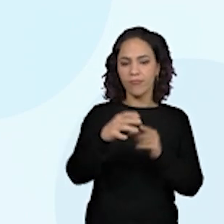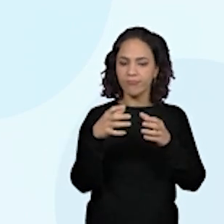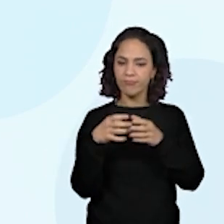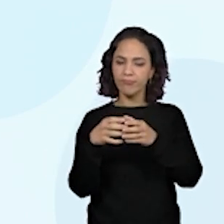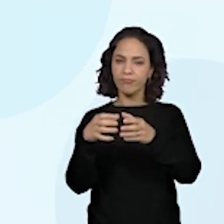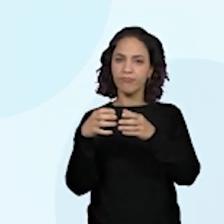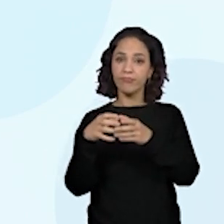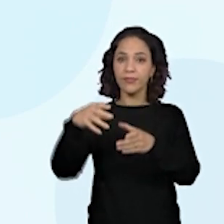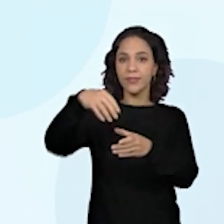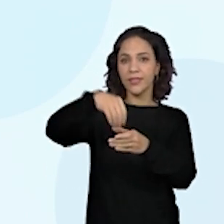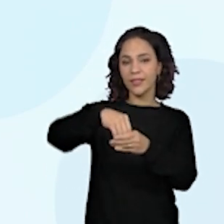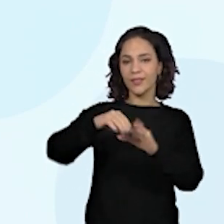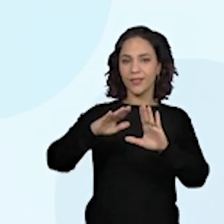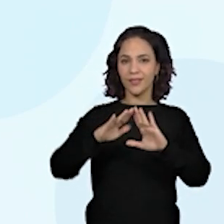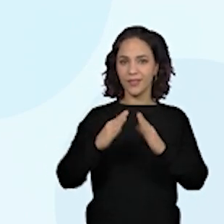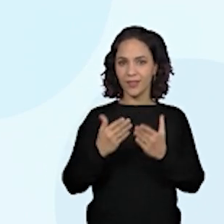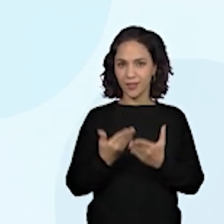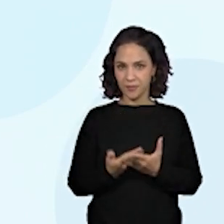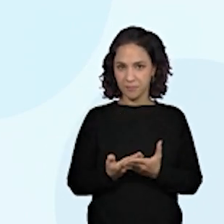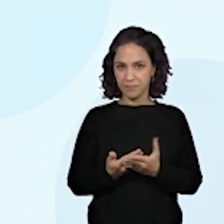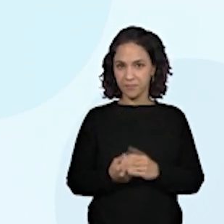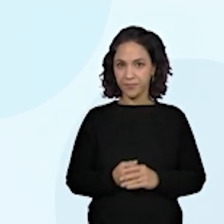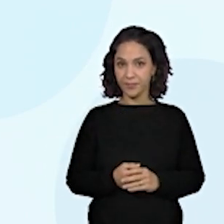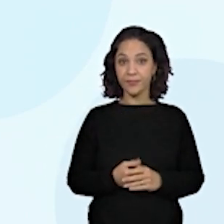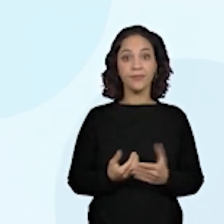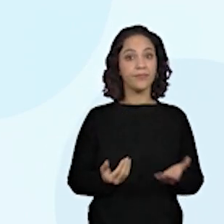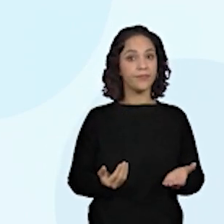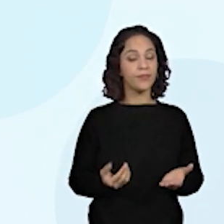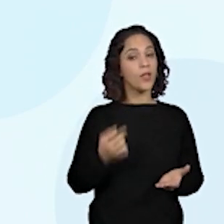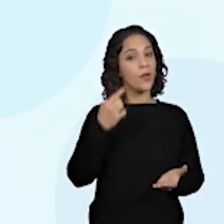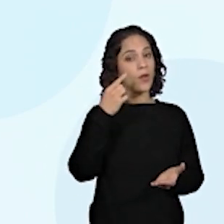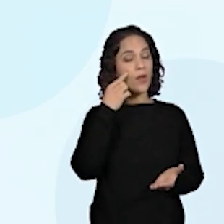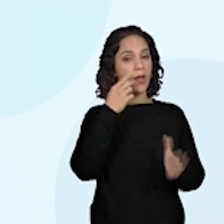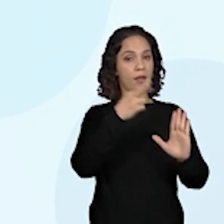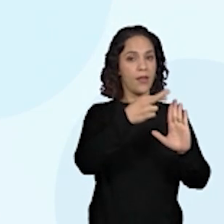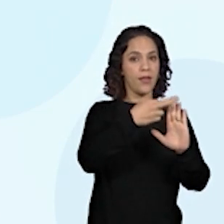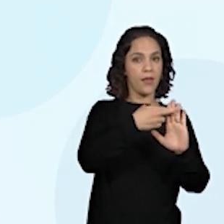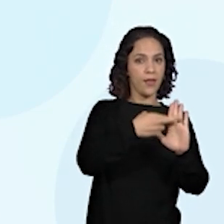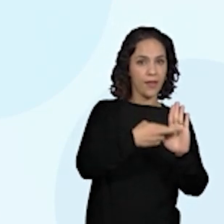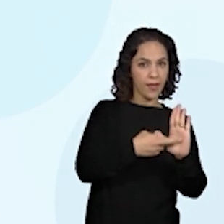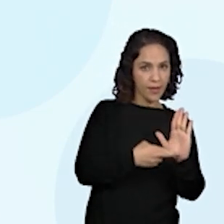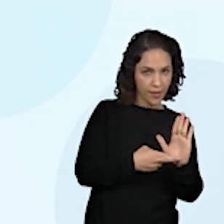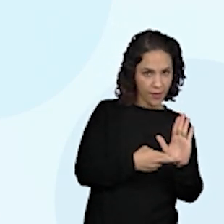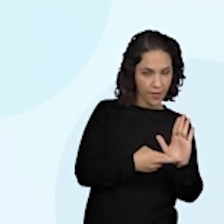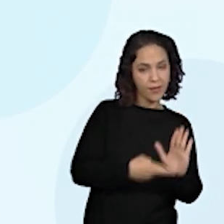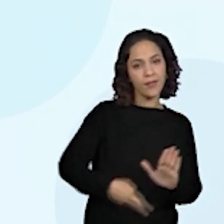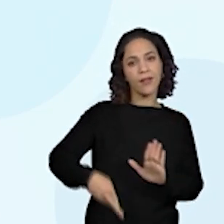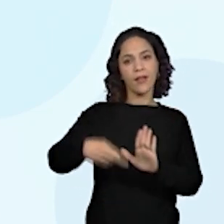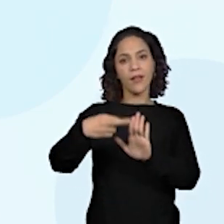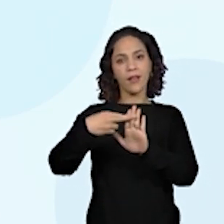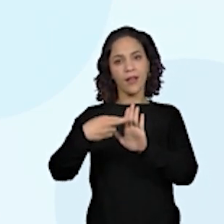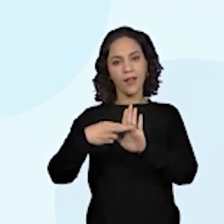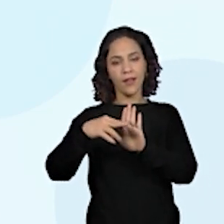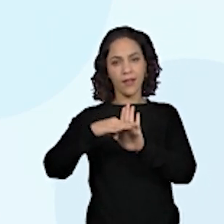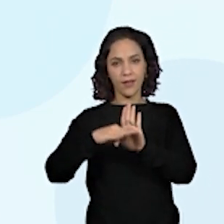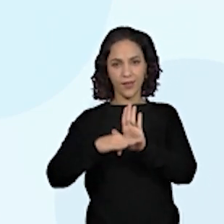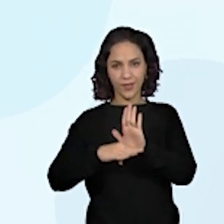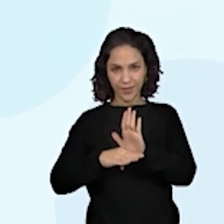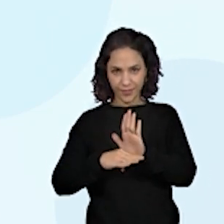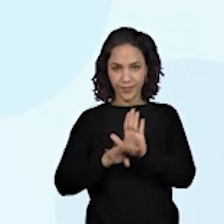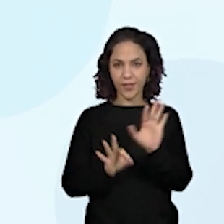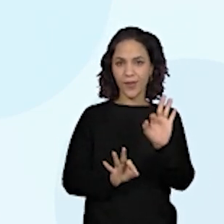comunidade escolar. Vejam, regras e regulamentos que